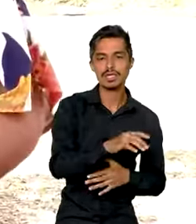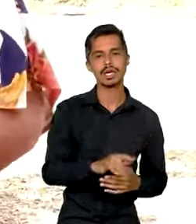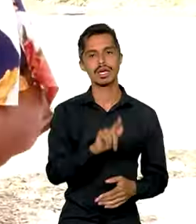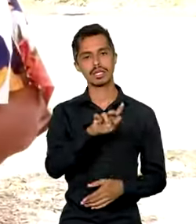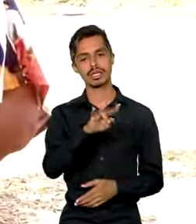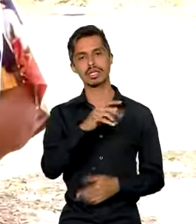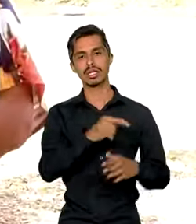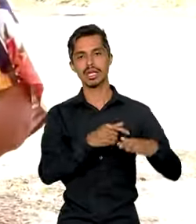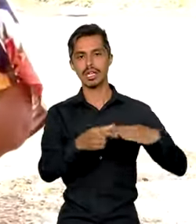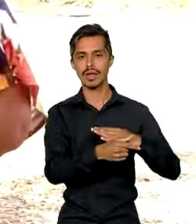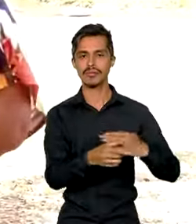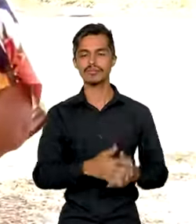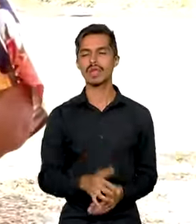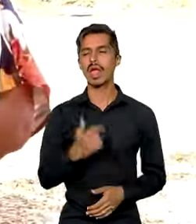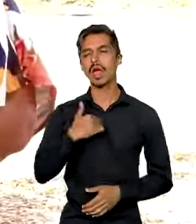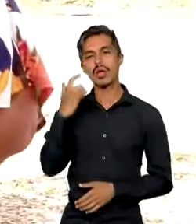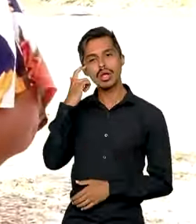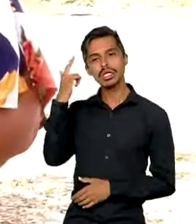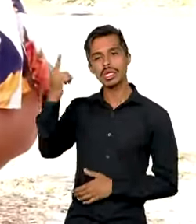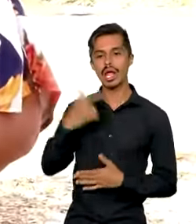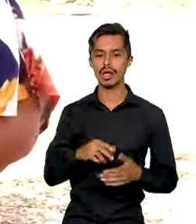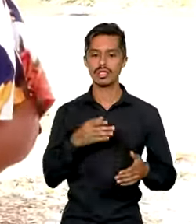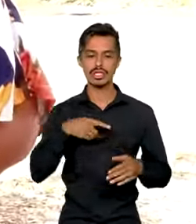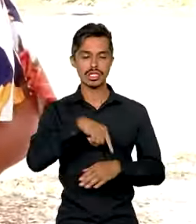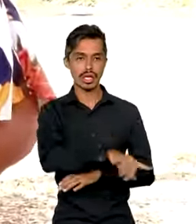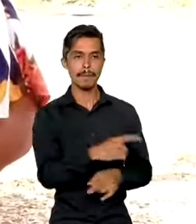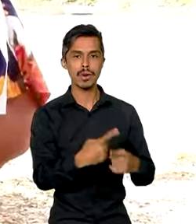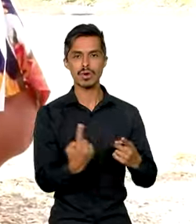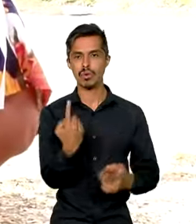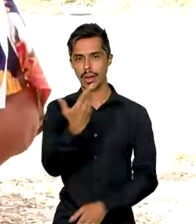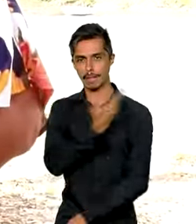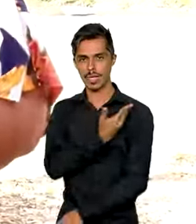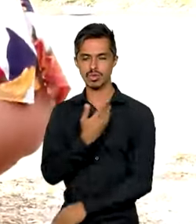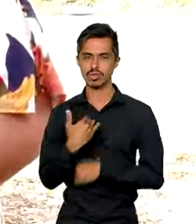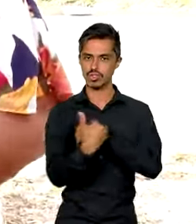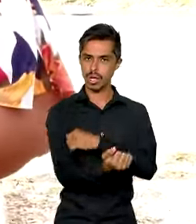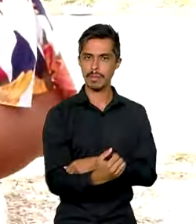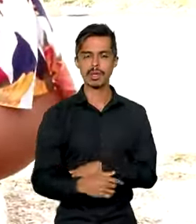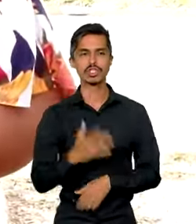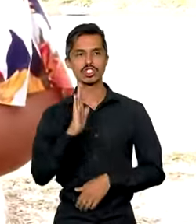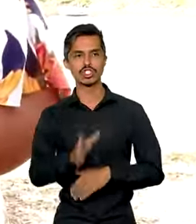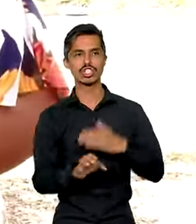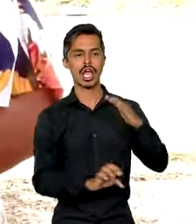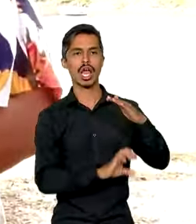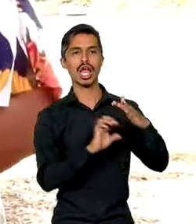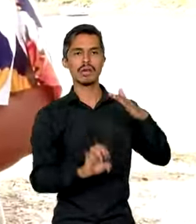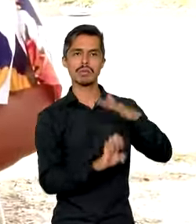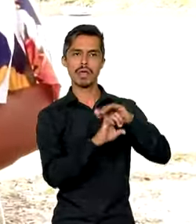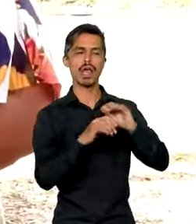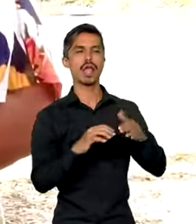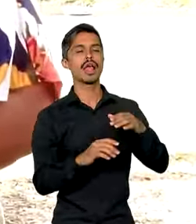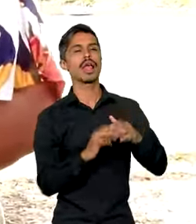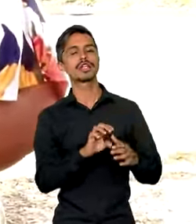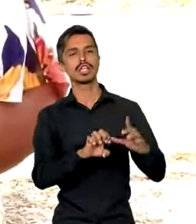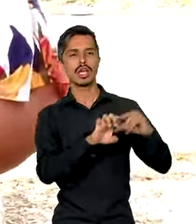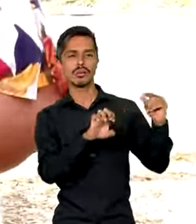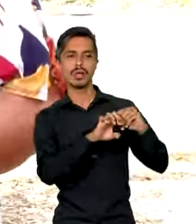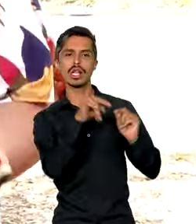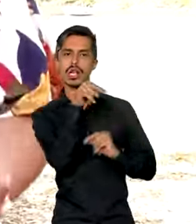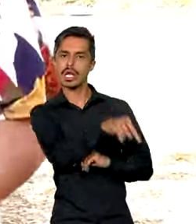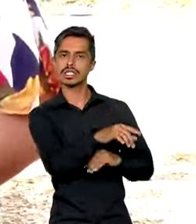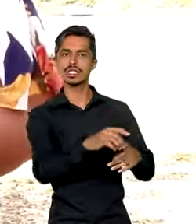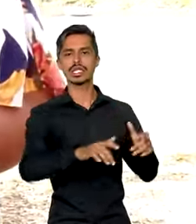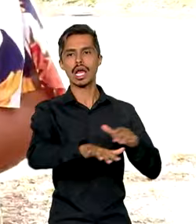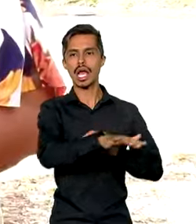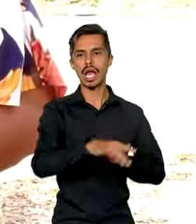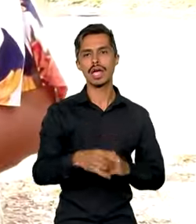de vir para Guiana, para Georgetown, foi através de um amigo, né, que já empreende aqui na área dos grãos e